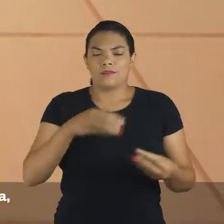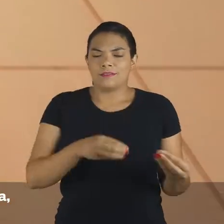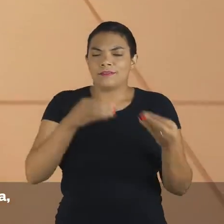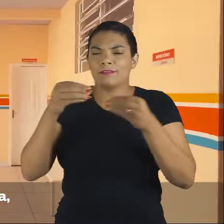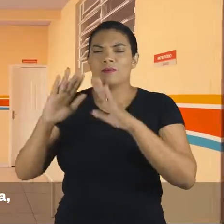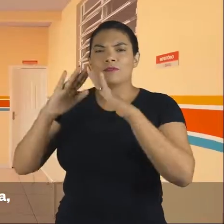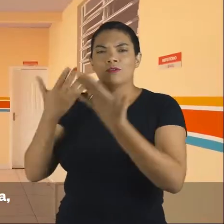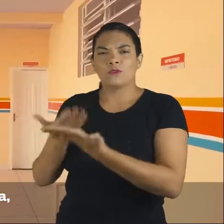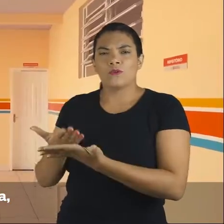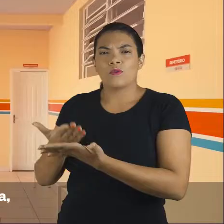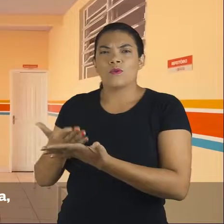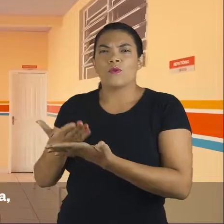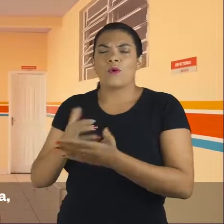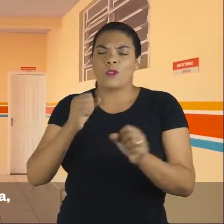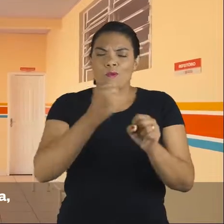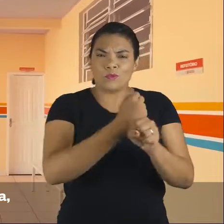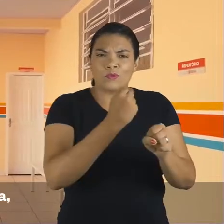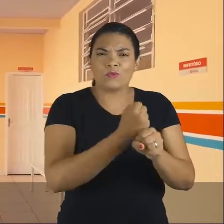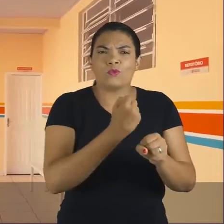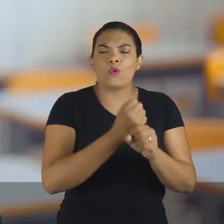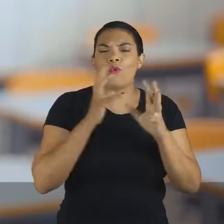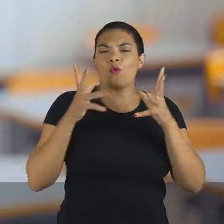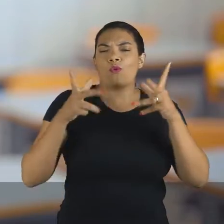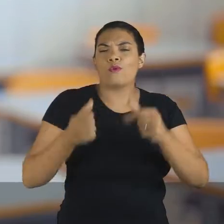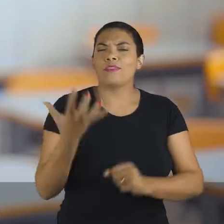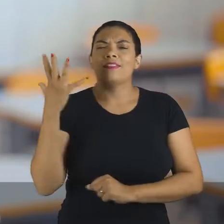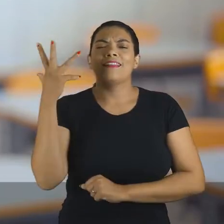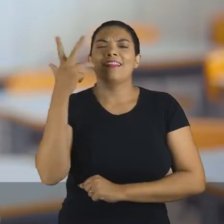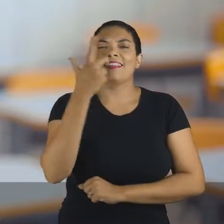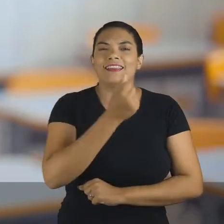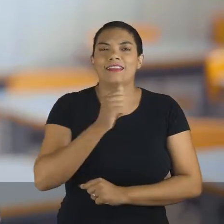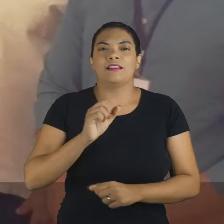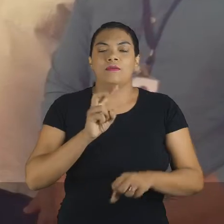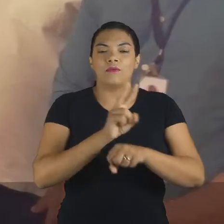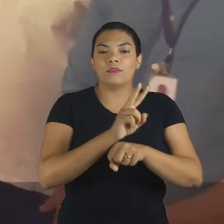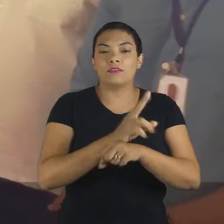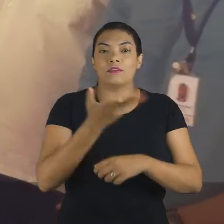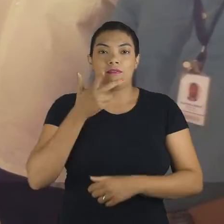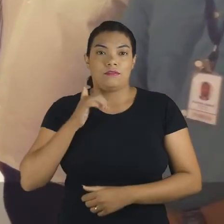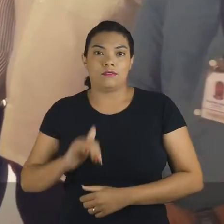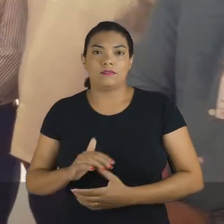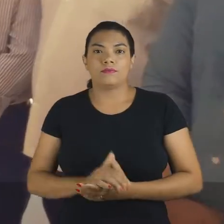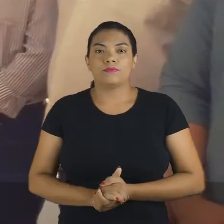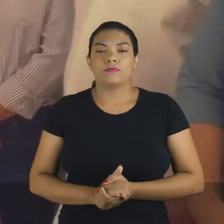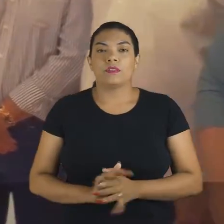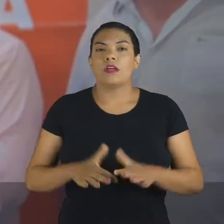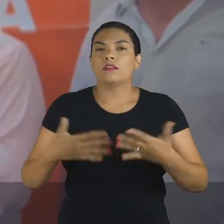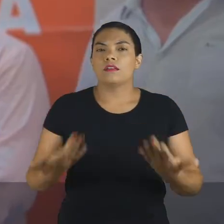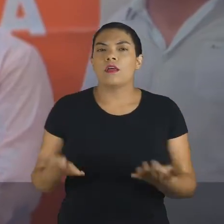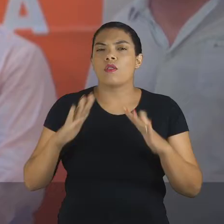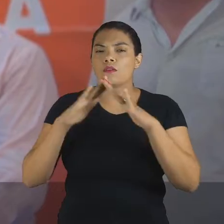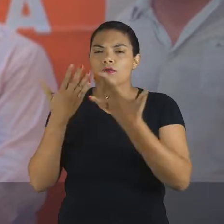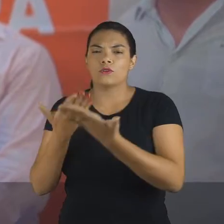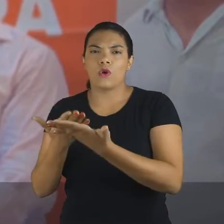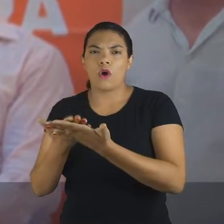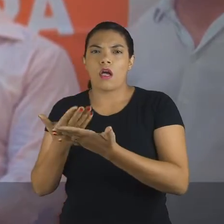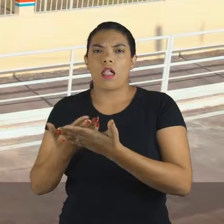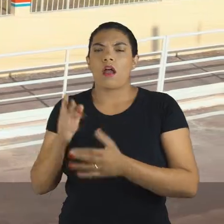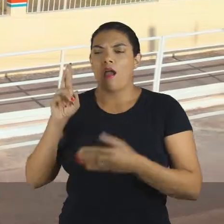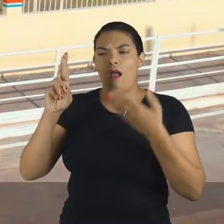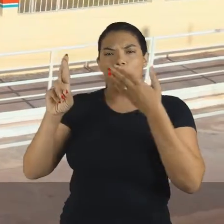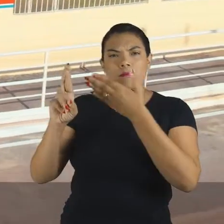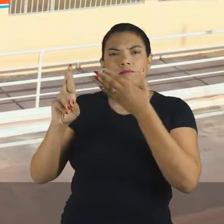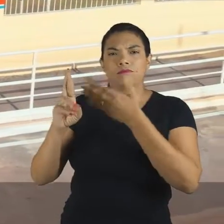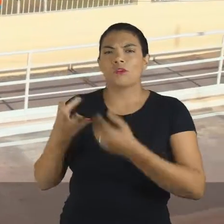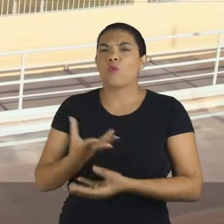a escola totalmente revitalizada, linda, para acolher as crianças. Então, uma escola que ela representa muito para a Benevis,